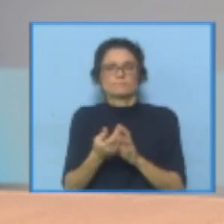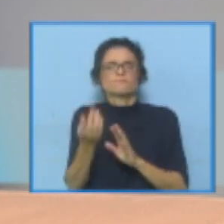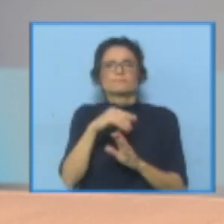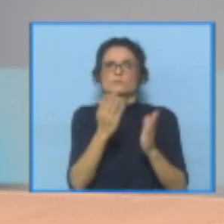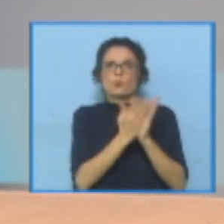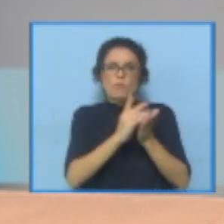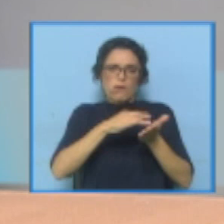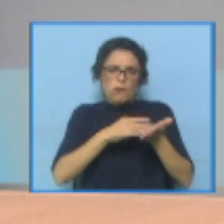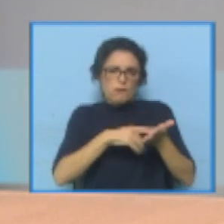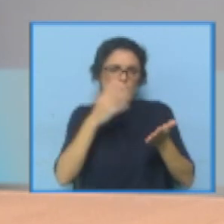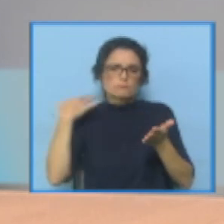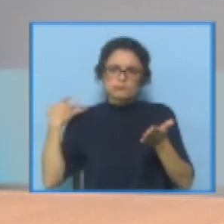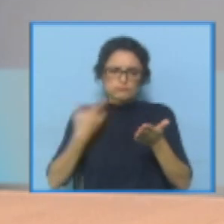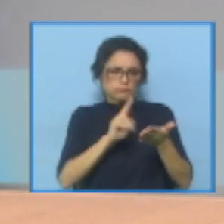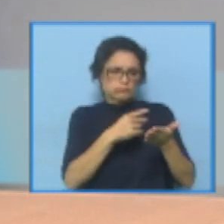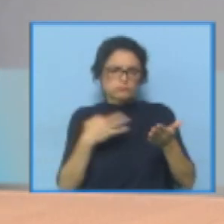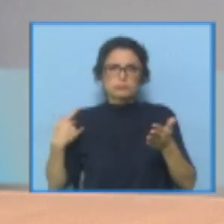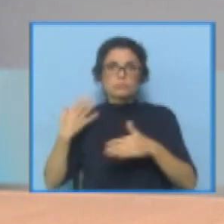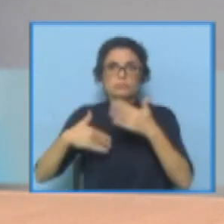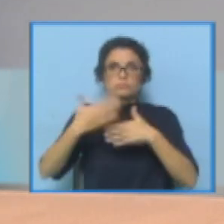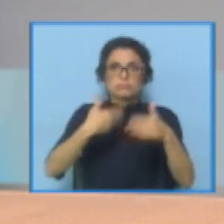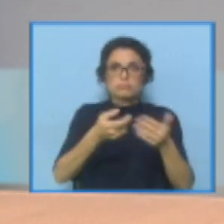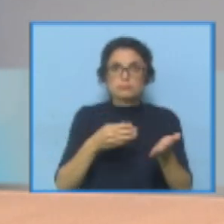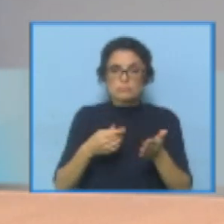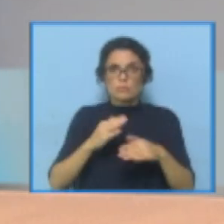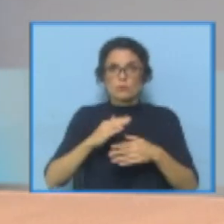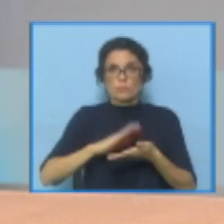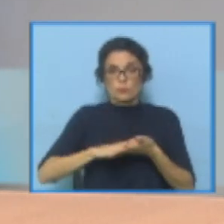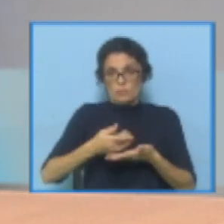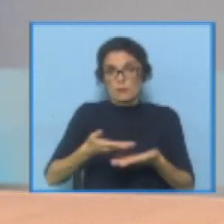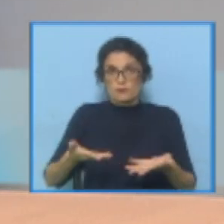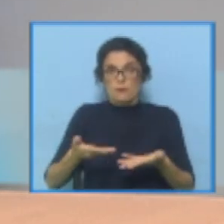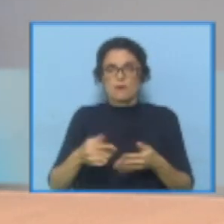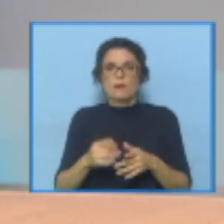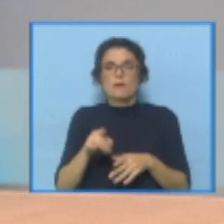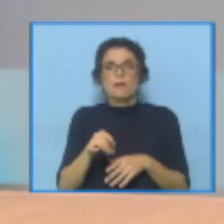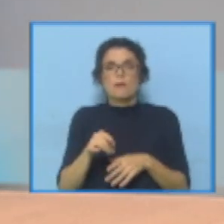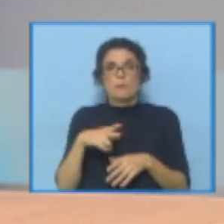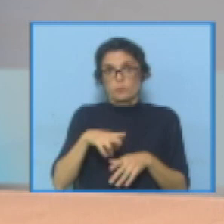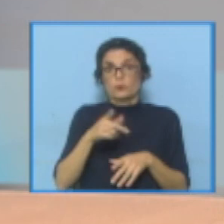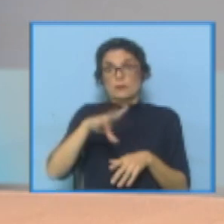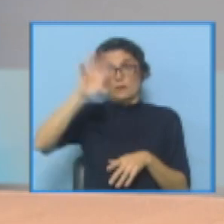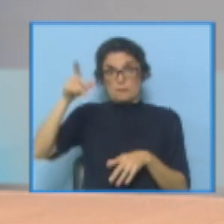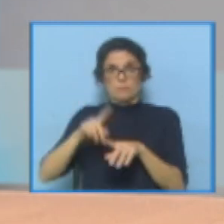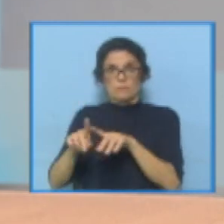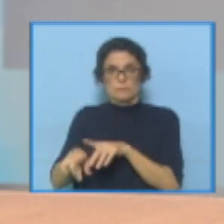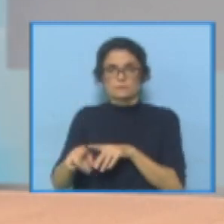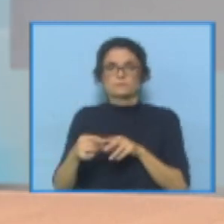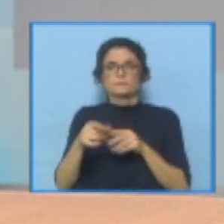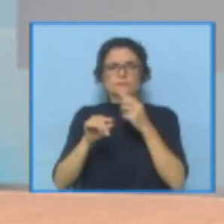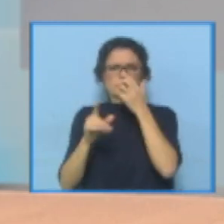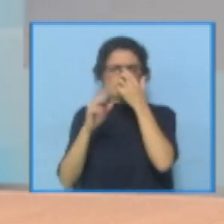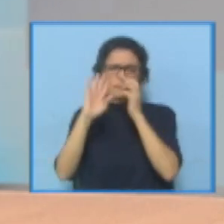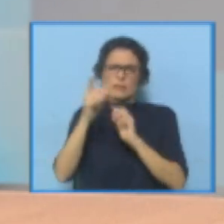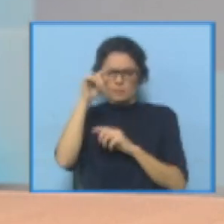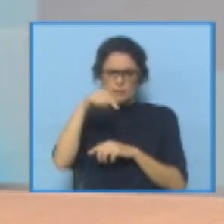literatura para perceber o que é que já existia, não só em Portugal, mas também noutros países. Percebemos que existem algumas iniciativas, mas são